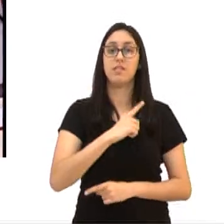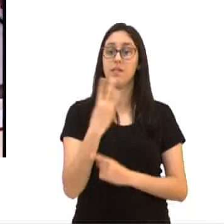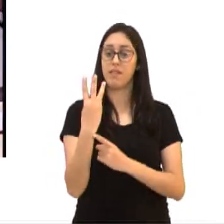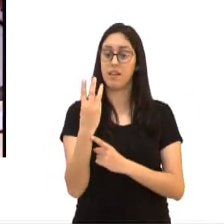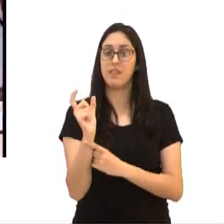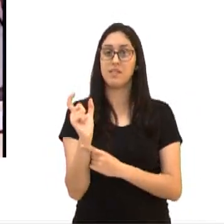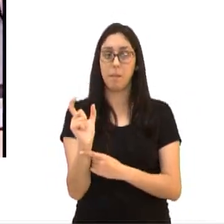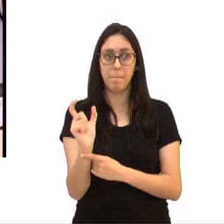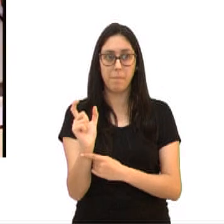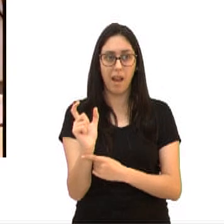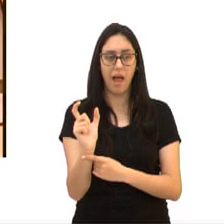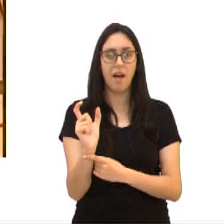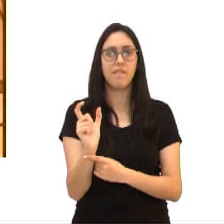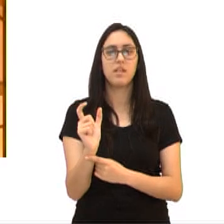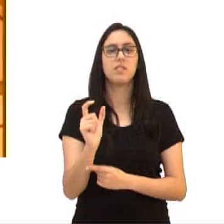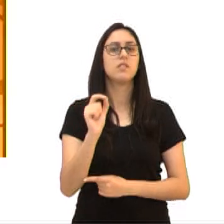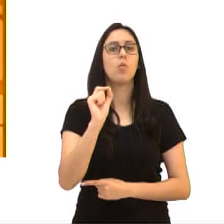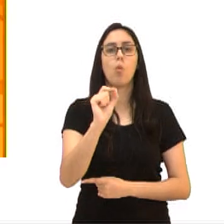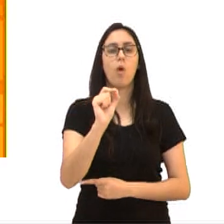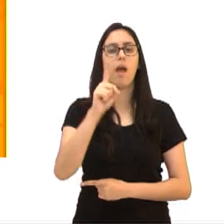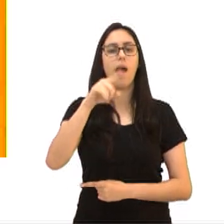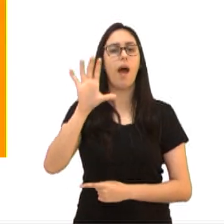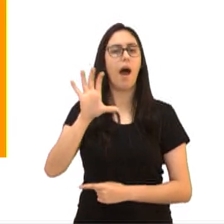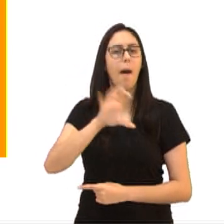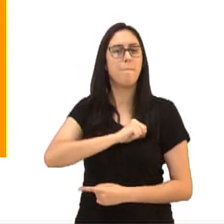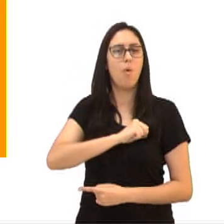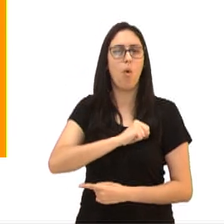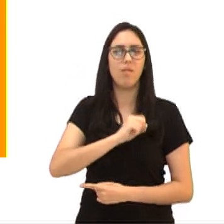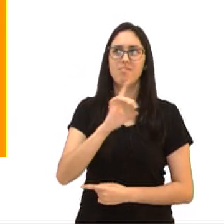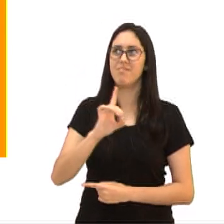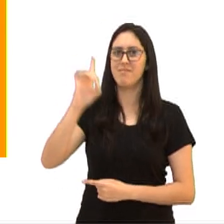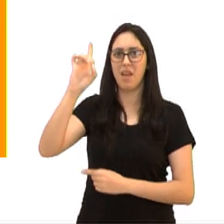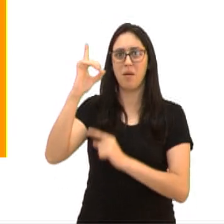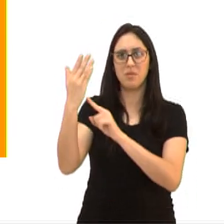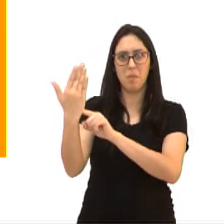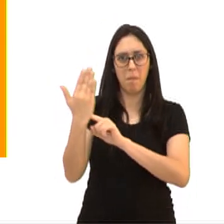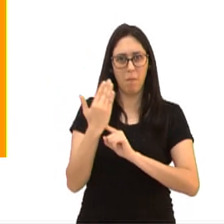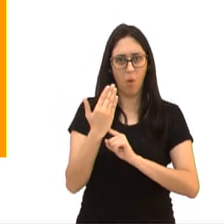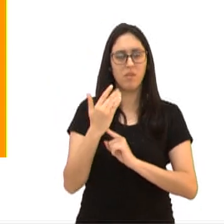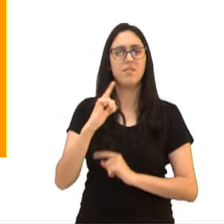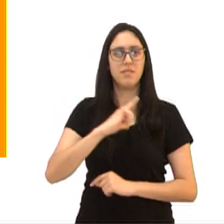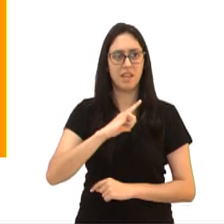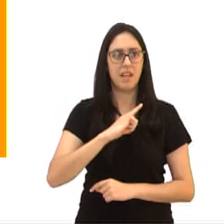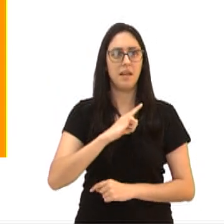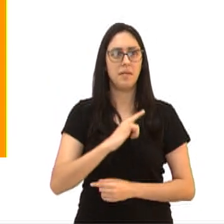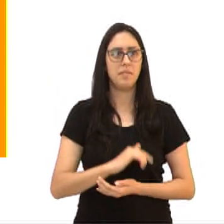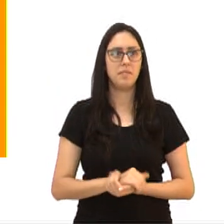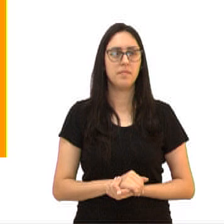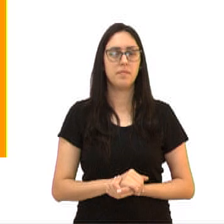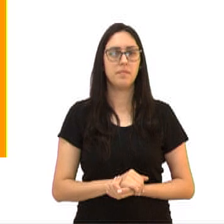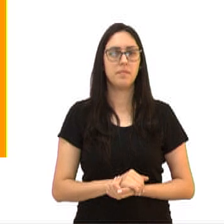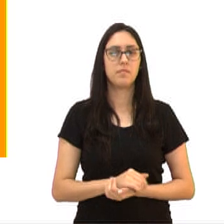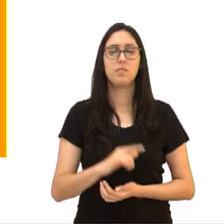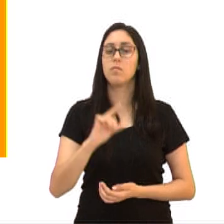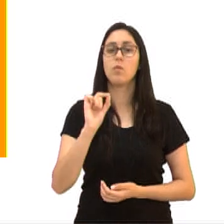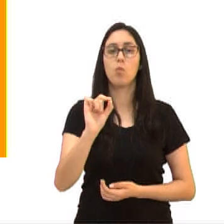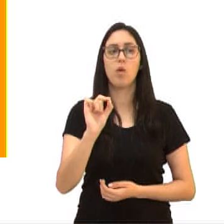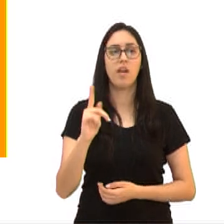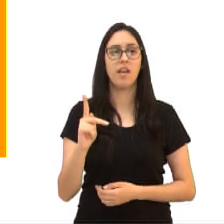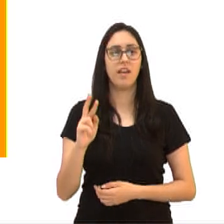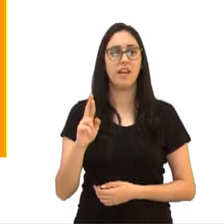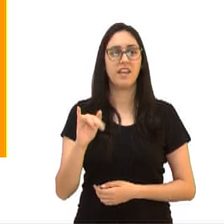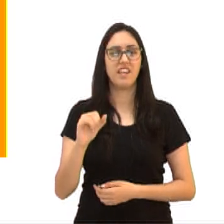que é a invocação do amor de Deus, e Krishna e Rama, que são nomes de Deus. Krishna significa o